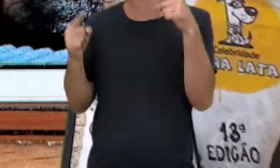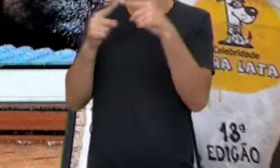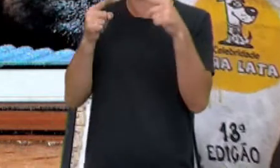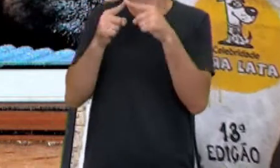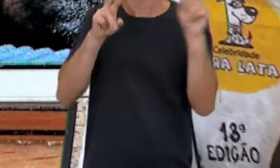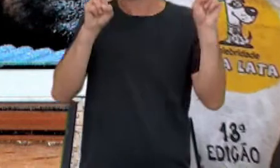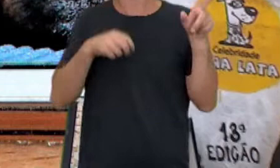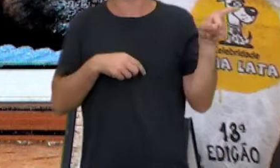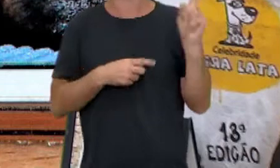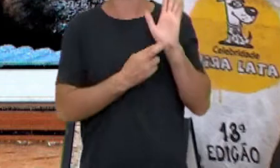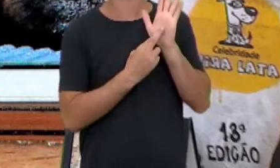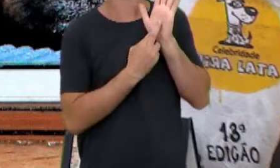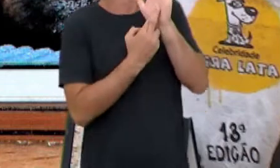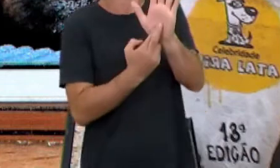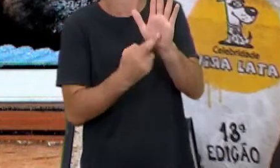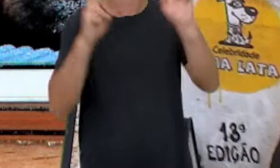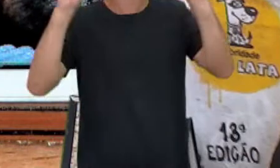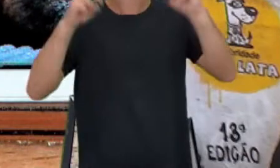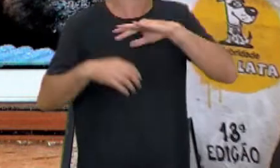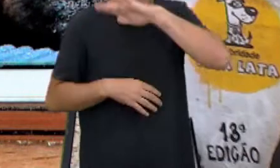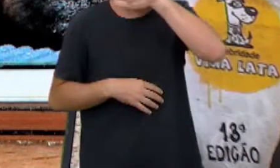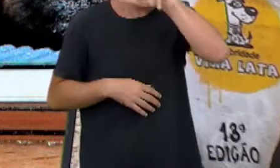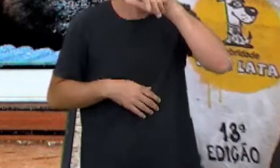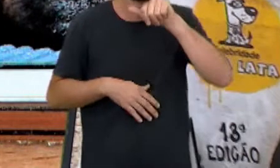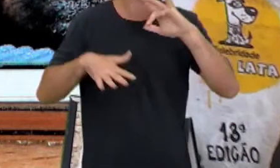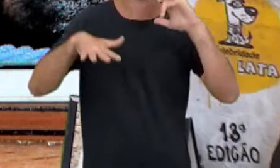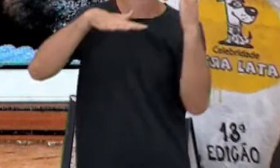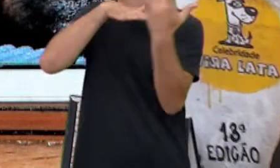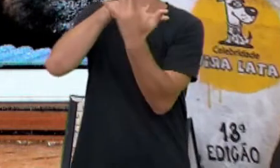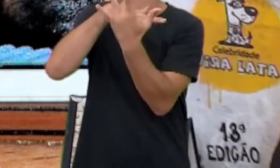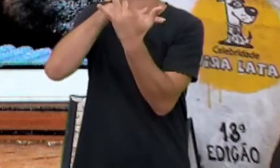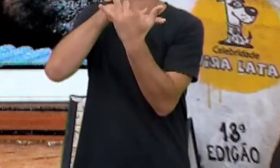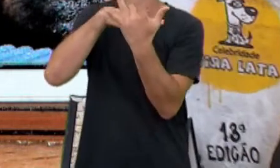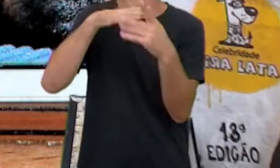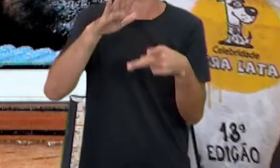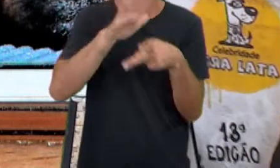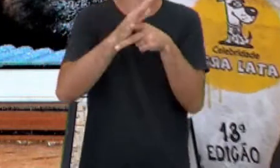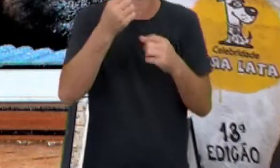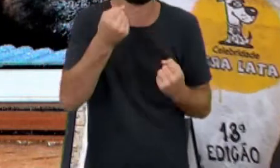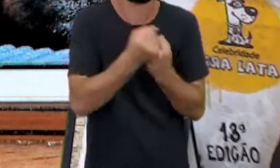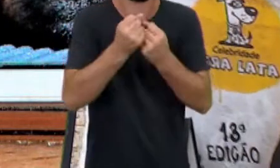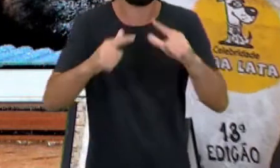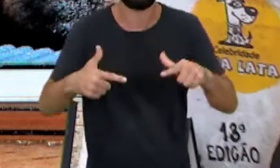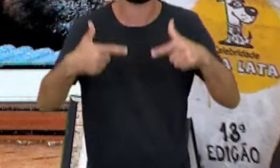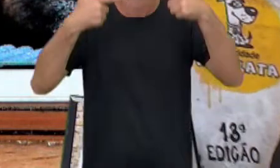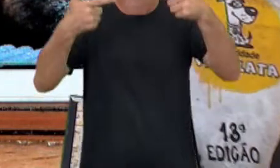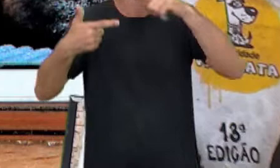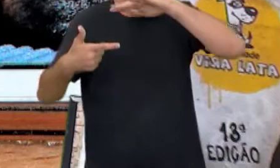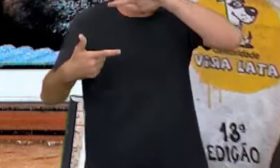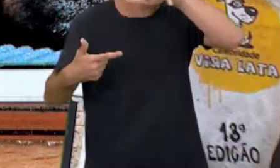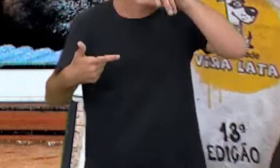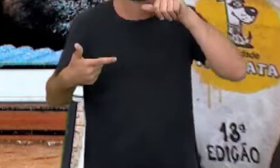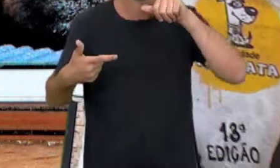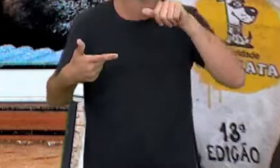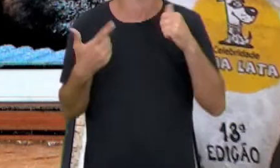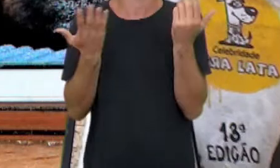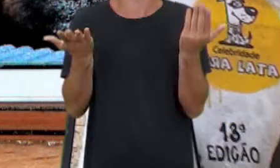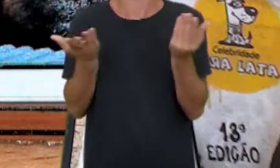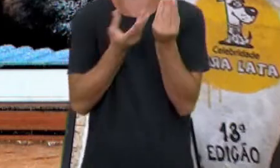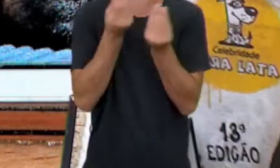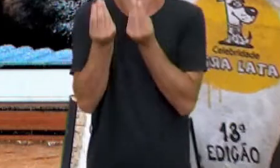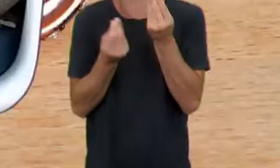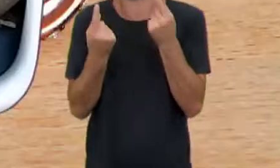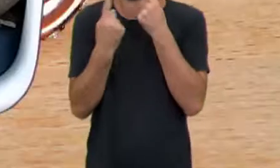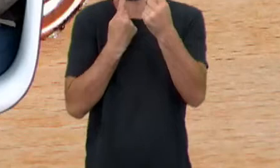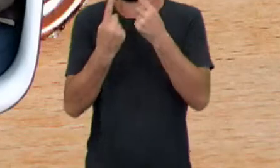à representatividade animal nas redes sociais, a causa animal, né? Como que a gente vai dialogar, o que é isso? Então eu estou aqui com